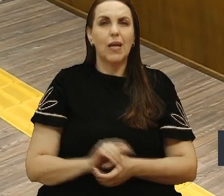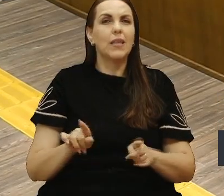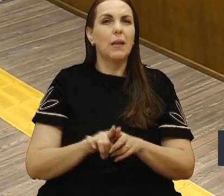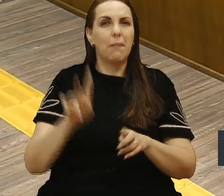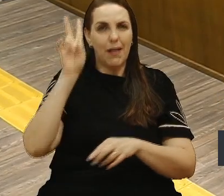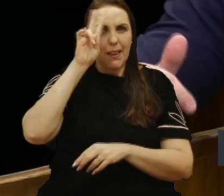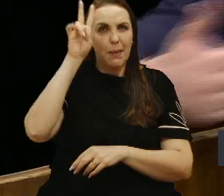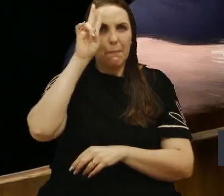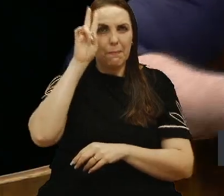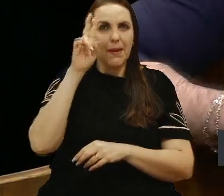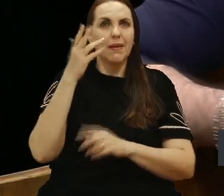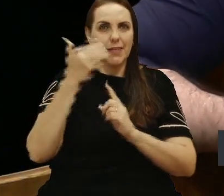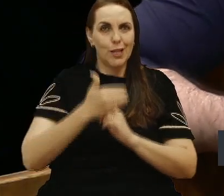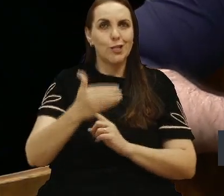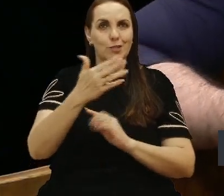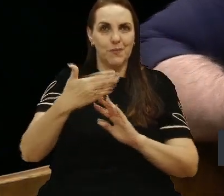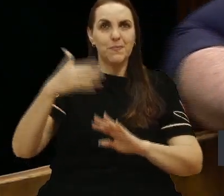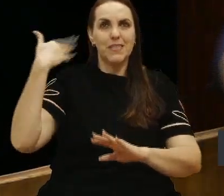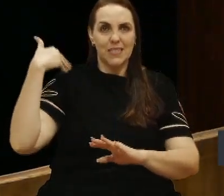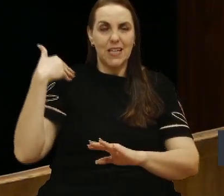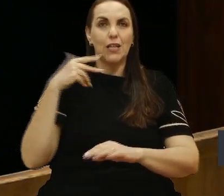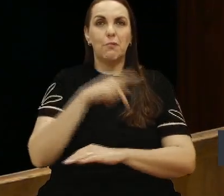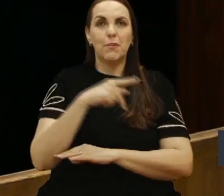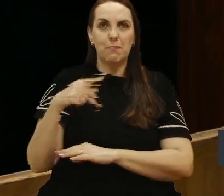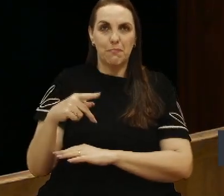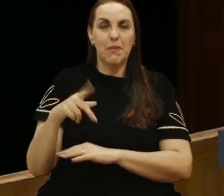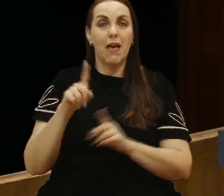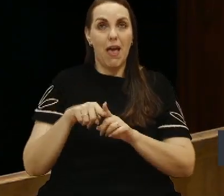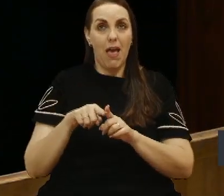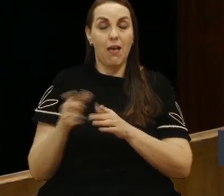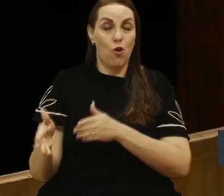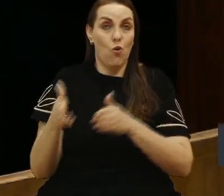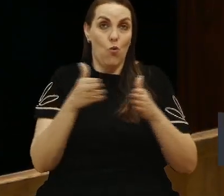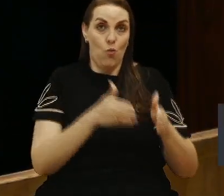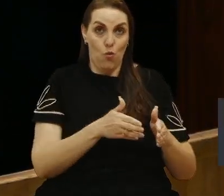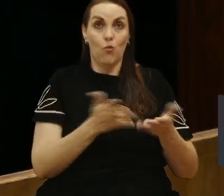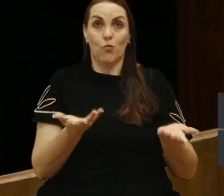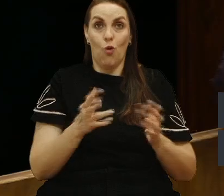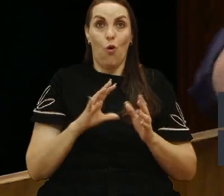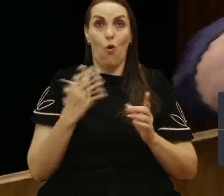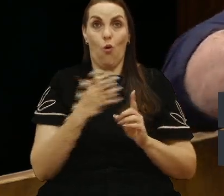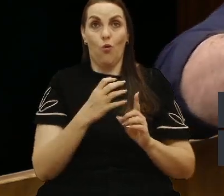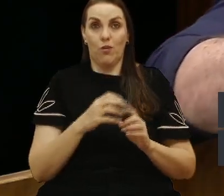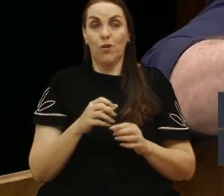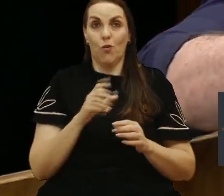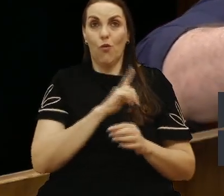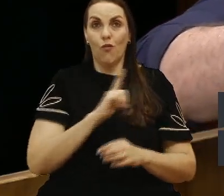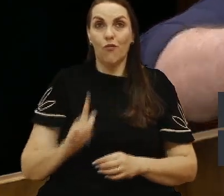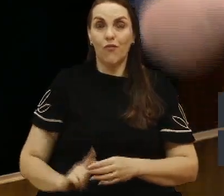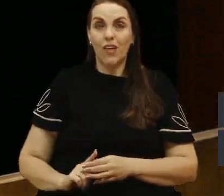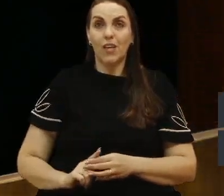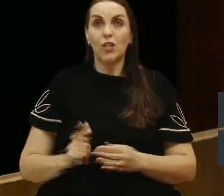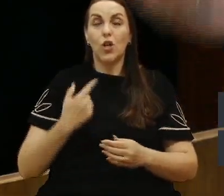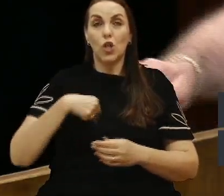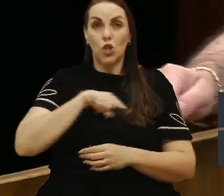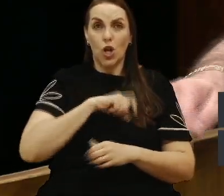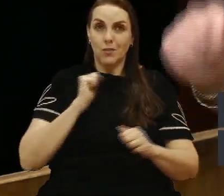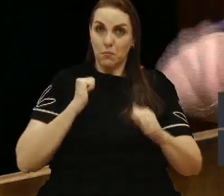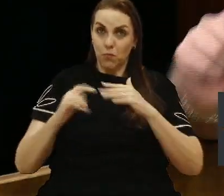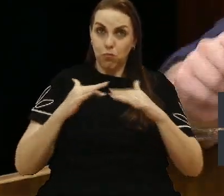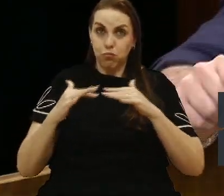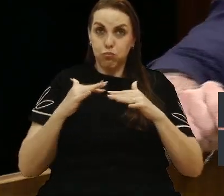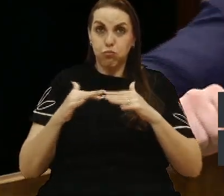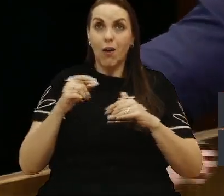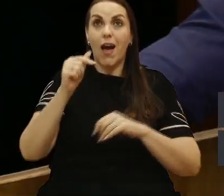legislatura passada, que o Progressistas era oposição ao governo, Nós fizemos uma mobilização através